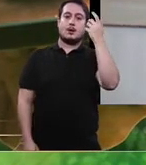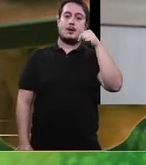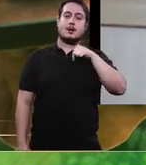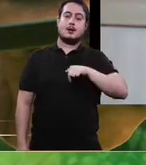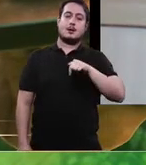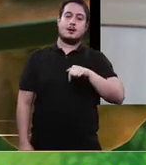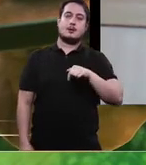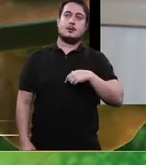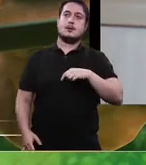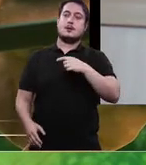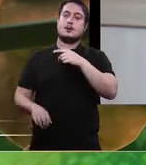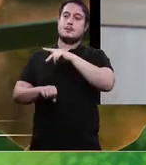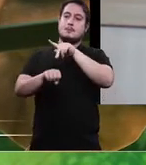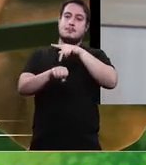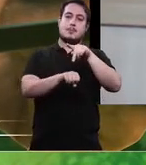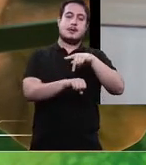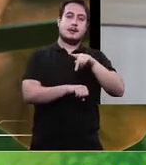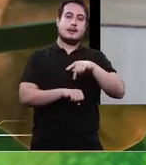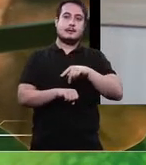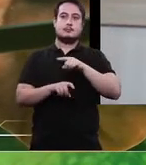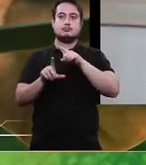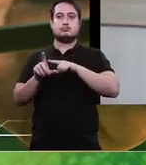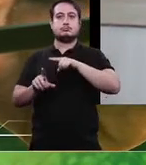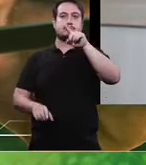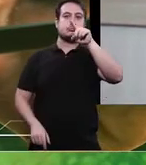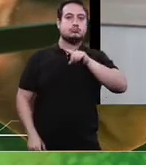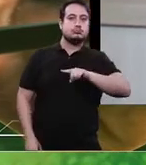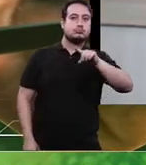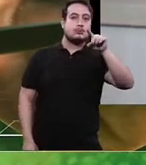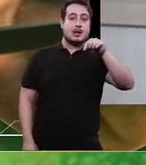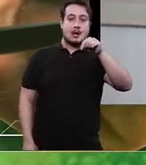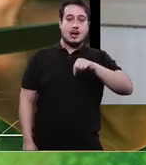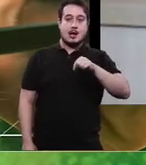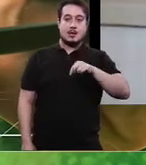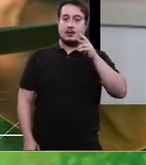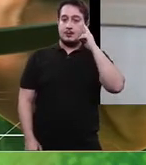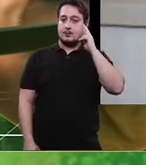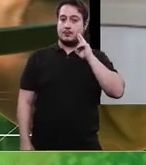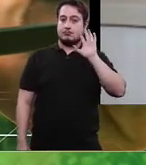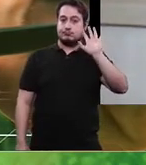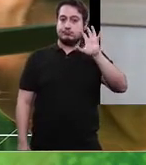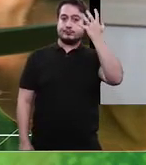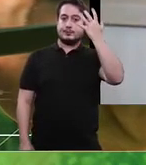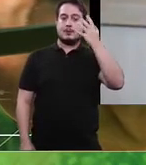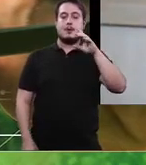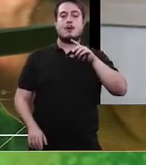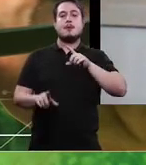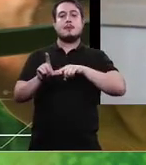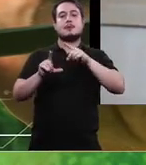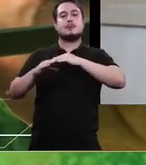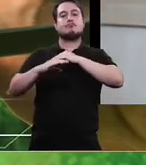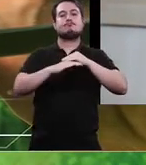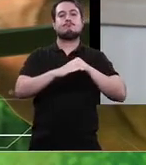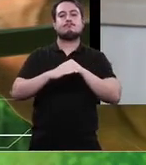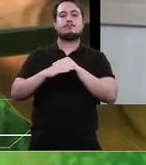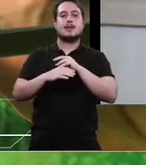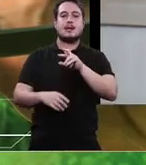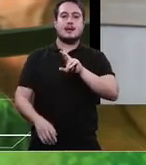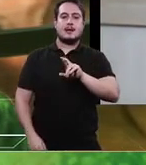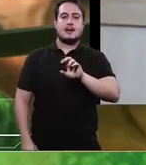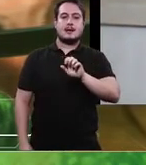o restante do país tem altos e baixos, nós temos um clima mais ou menos regular. E